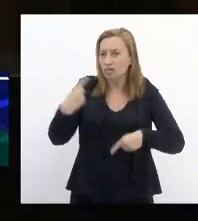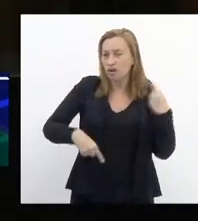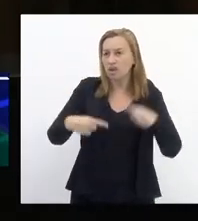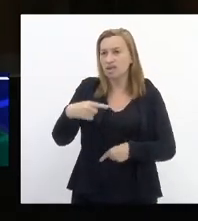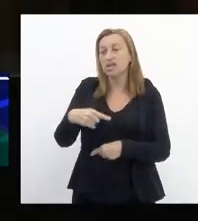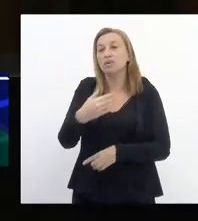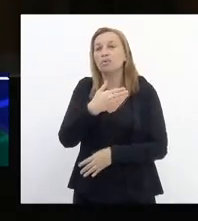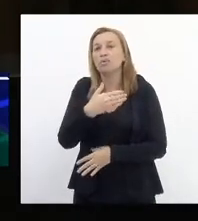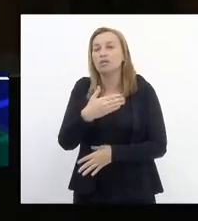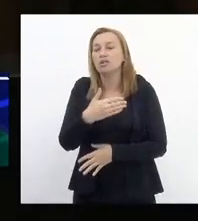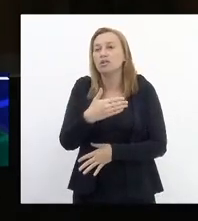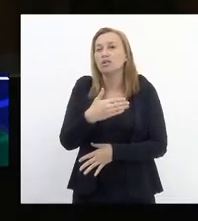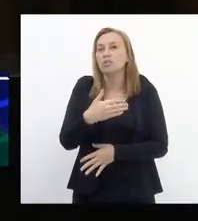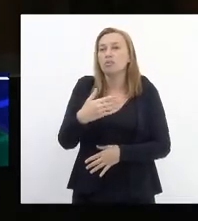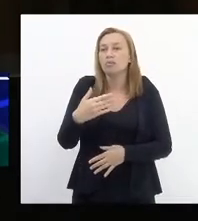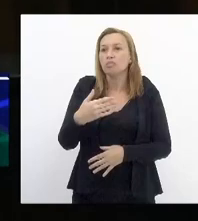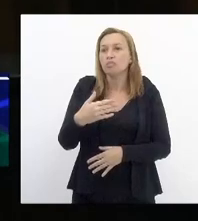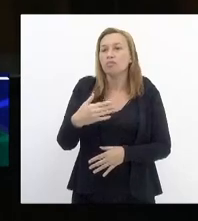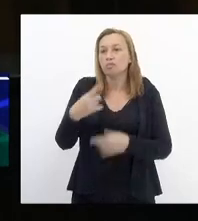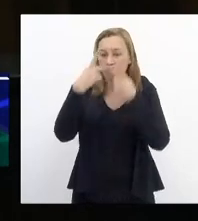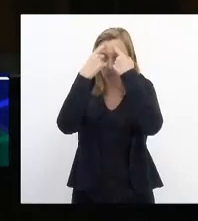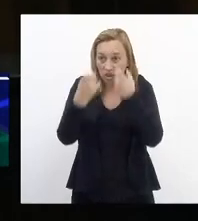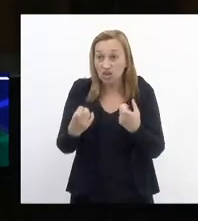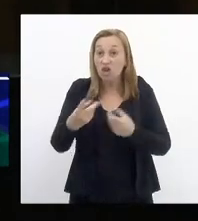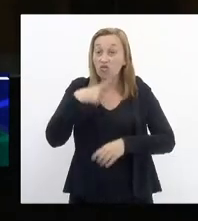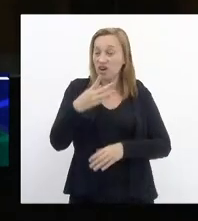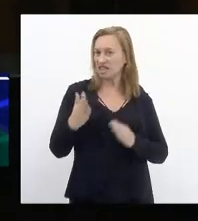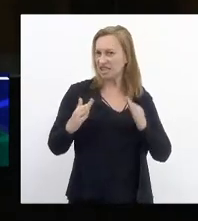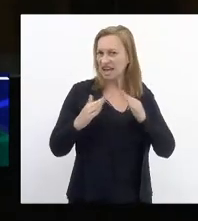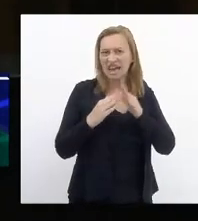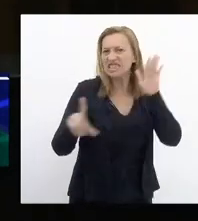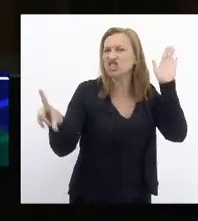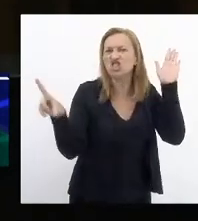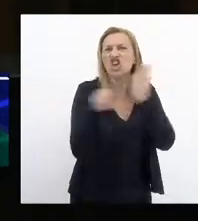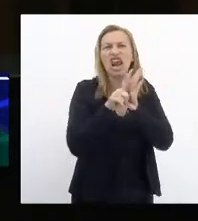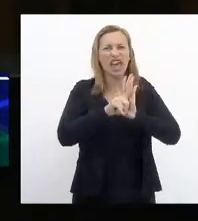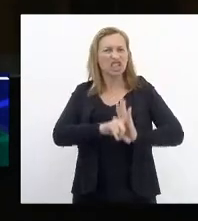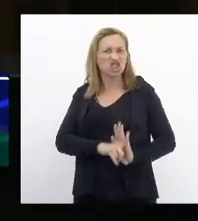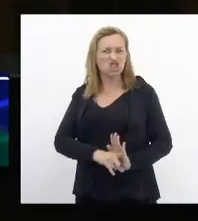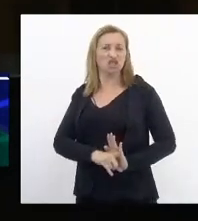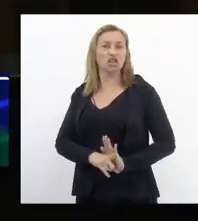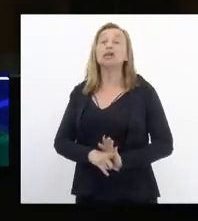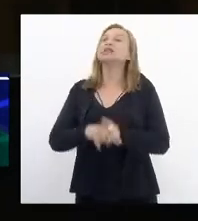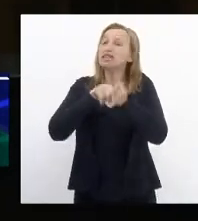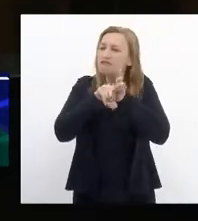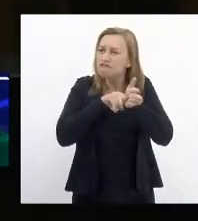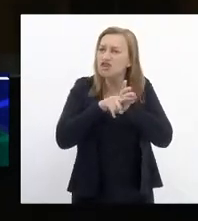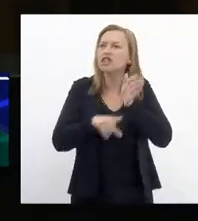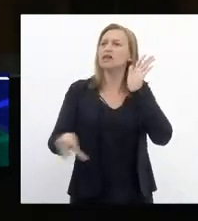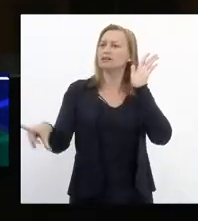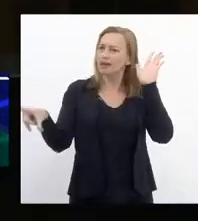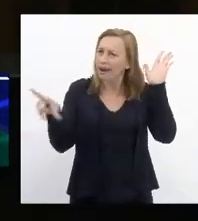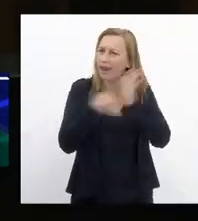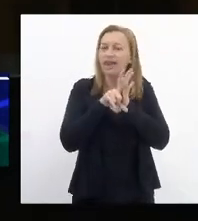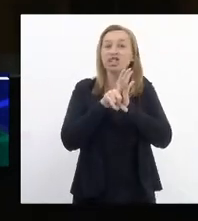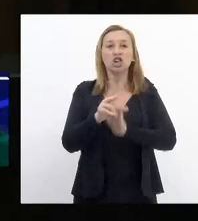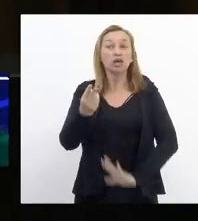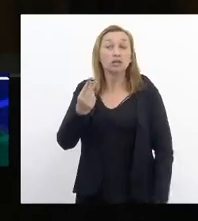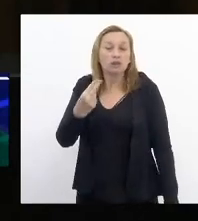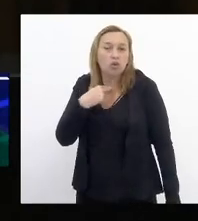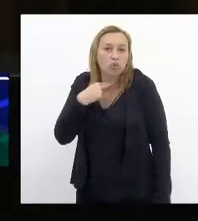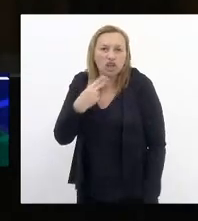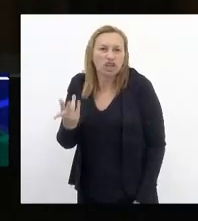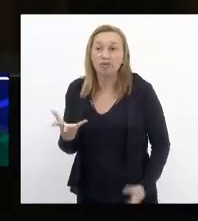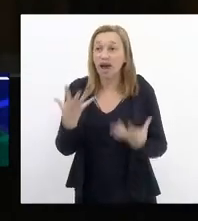aí digo, inclusive, nesta casa aqui de leis e de fiscalização das leis, não podemos tolerar